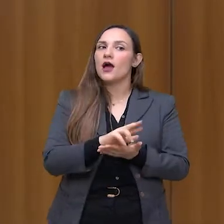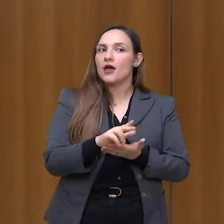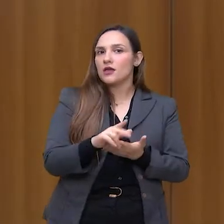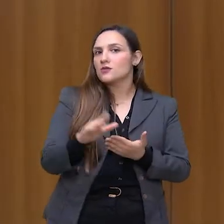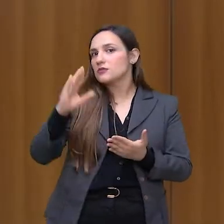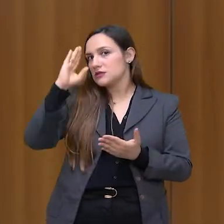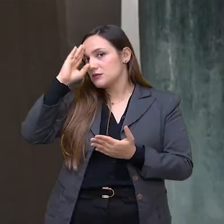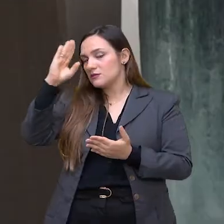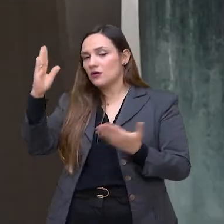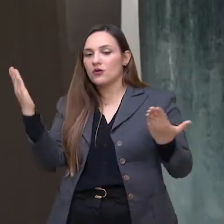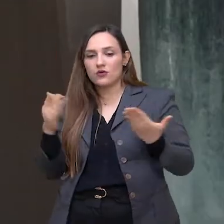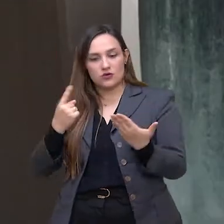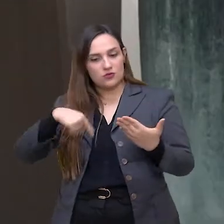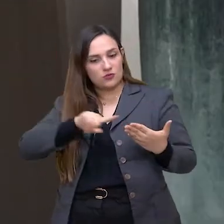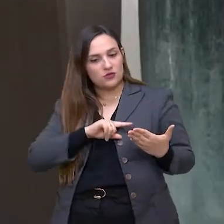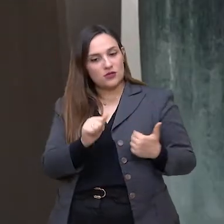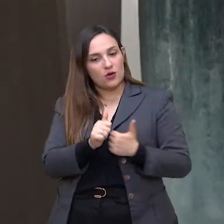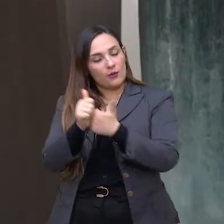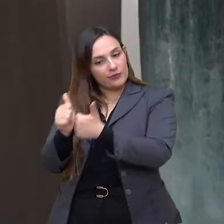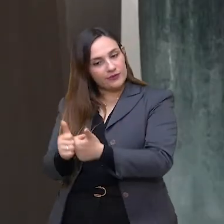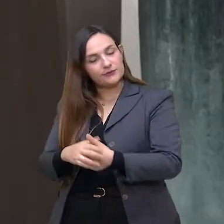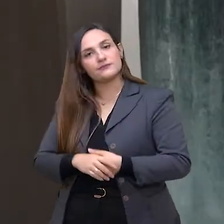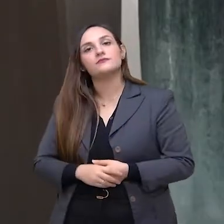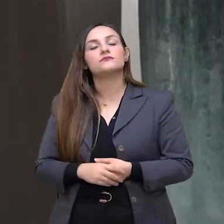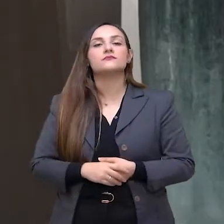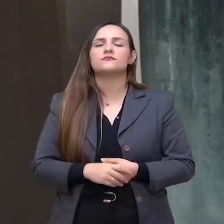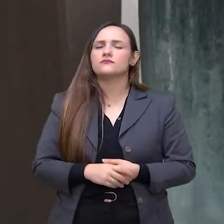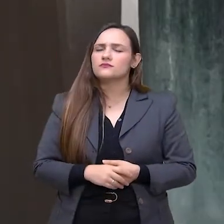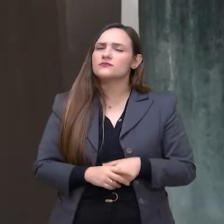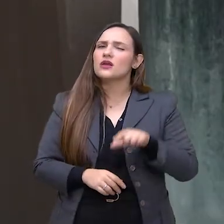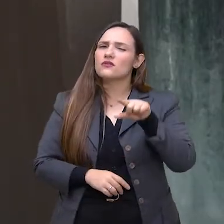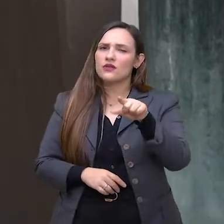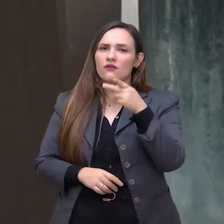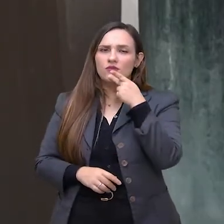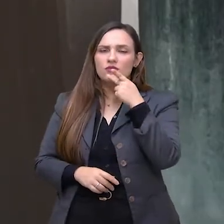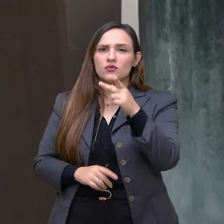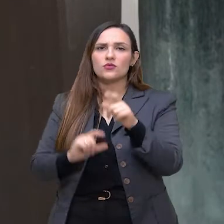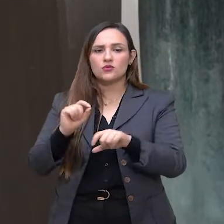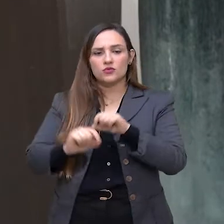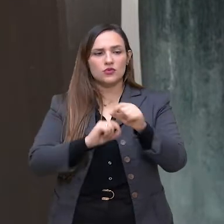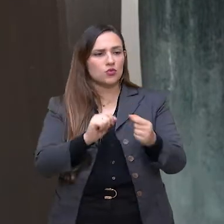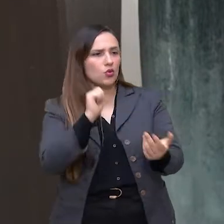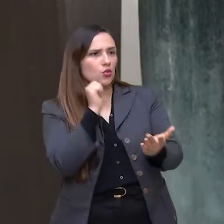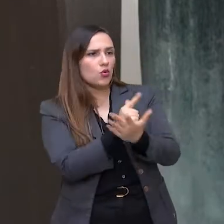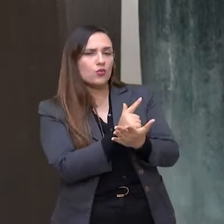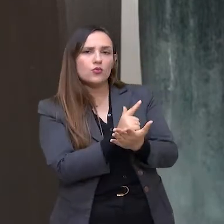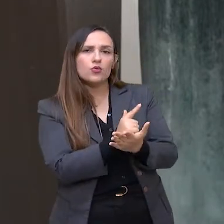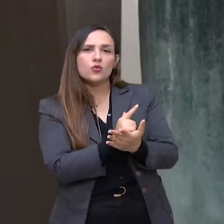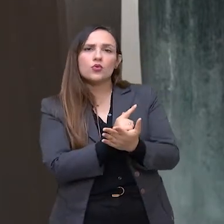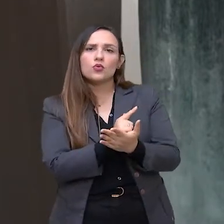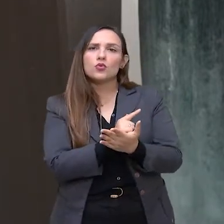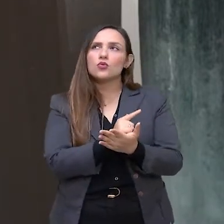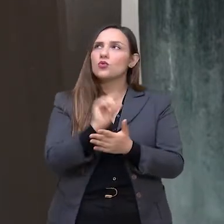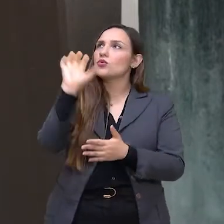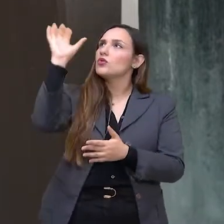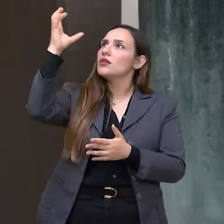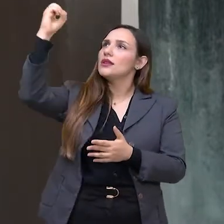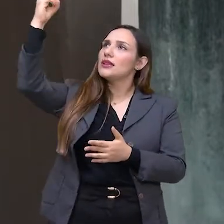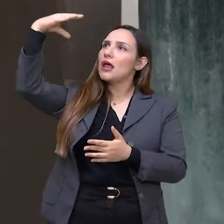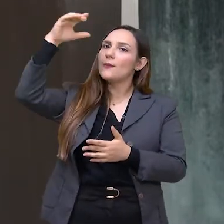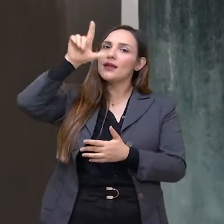constante do plano. E a senhora acabou de citar uma compra de uma lâmpada LED, a diferença que isso